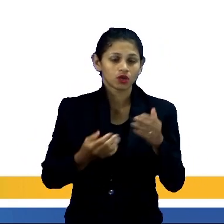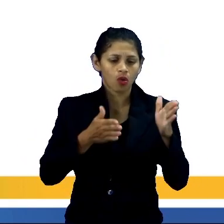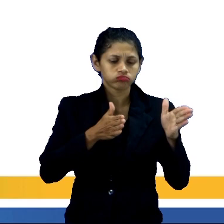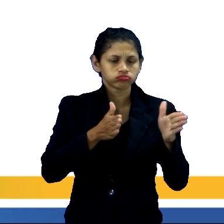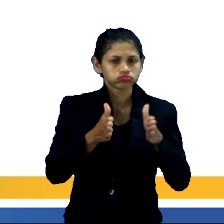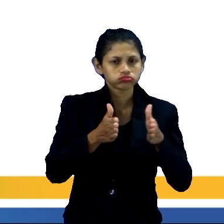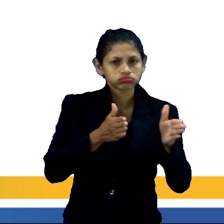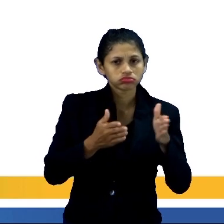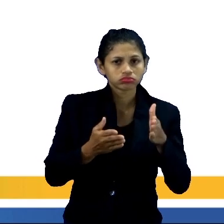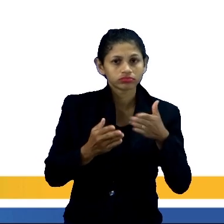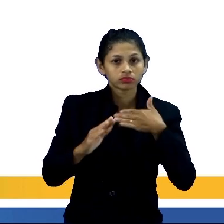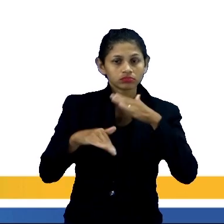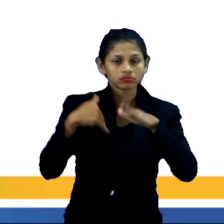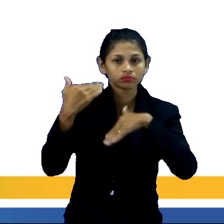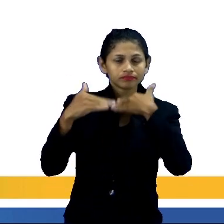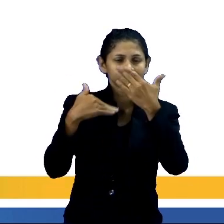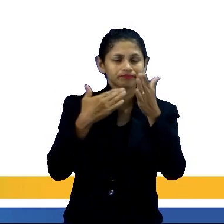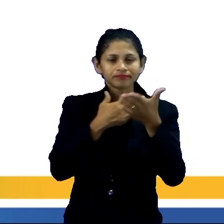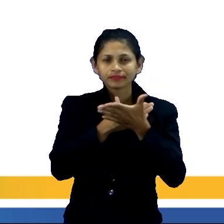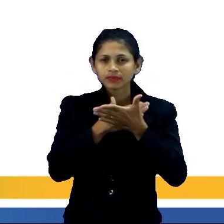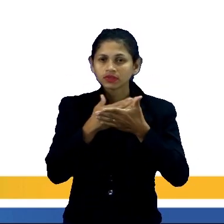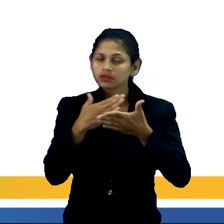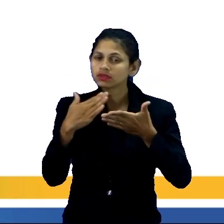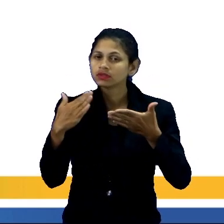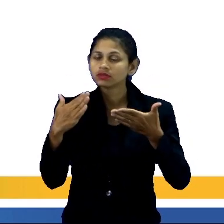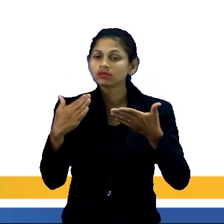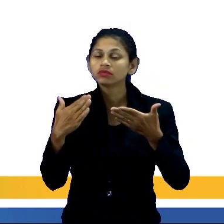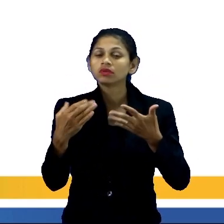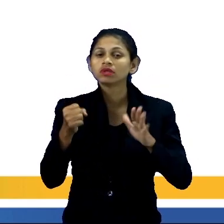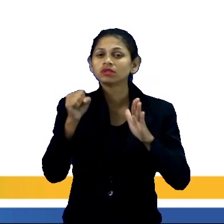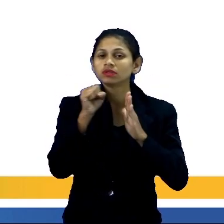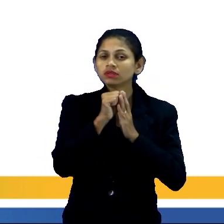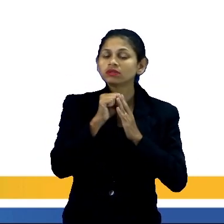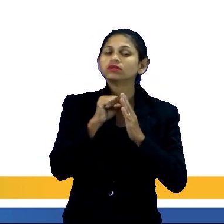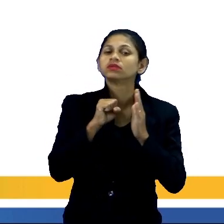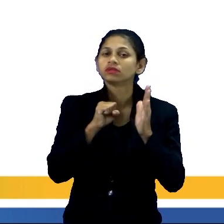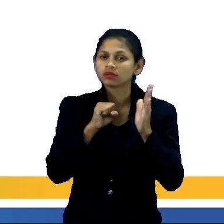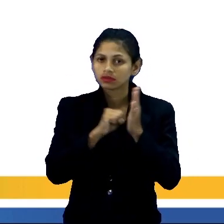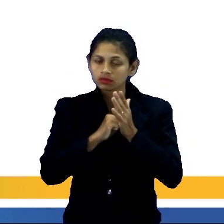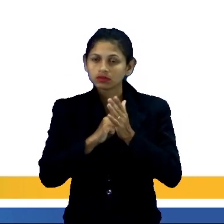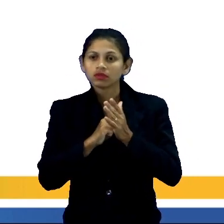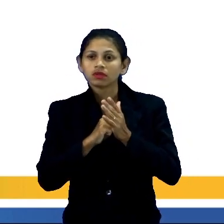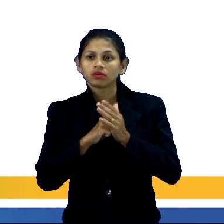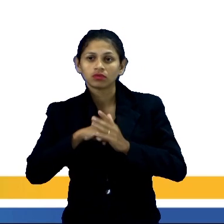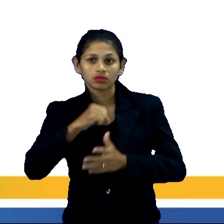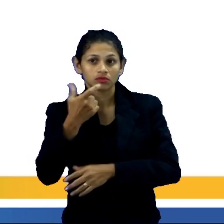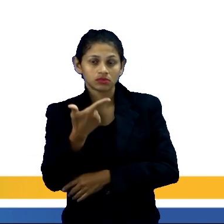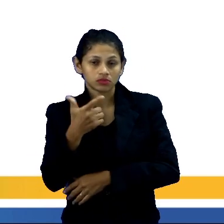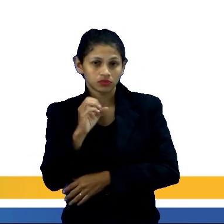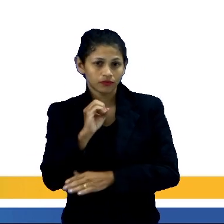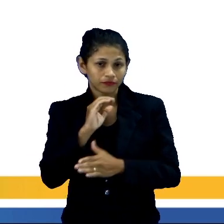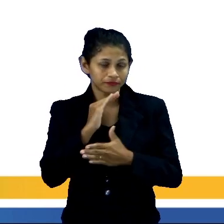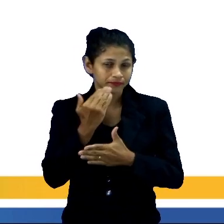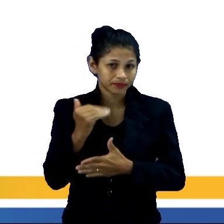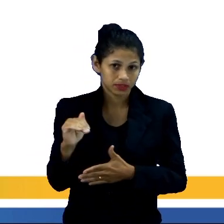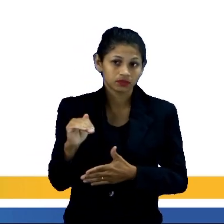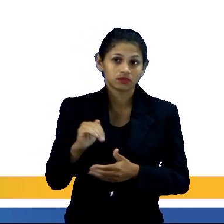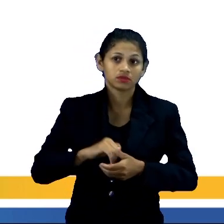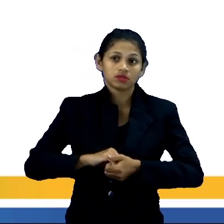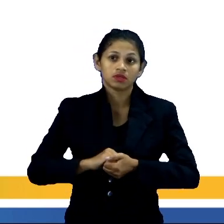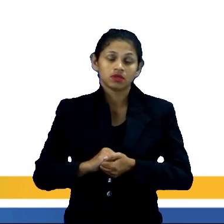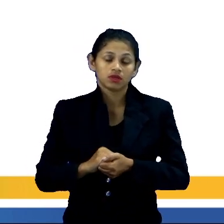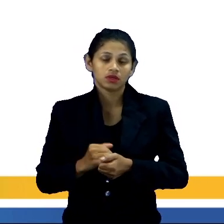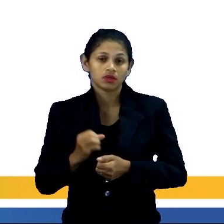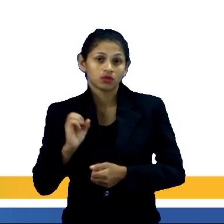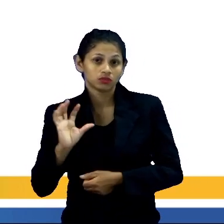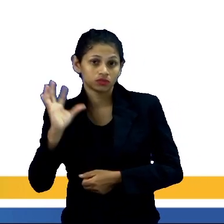aí a se desenvolver a partir da segunda metade do século XX. Contudo, a motivação ocorreu ainda nos primeiros anos